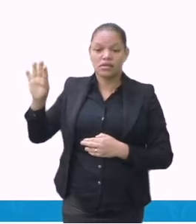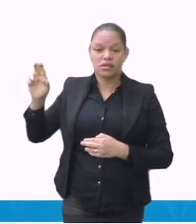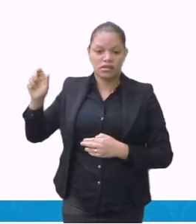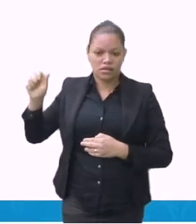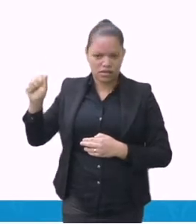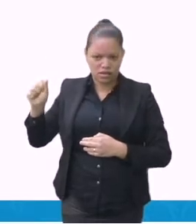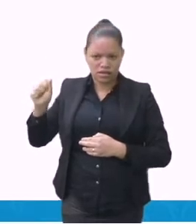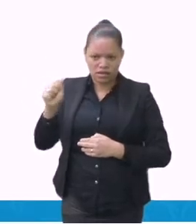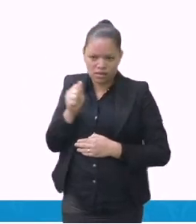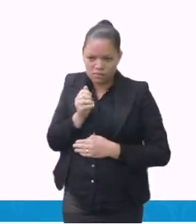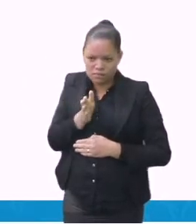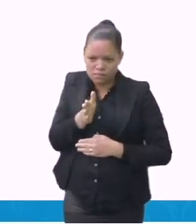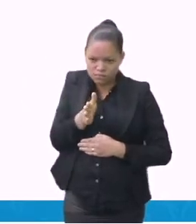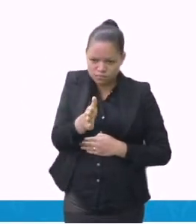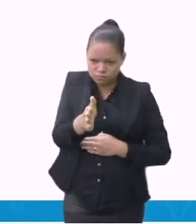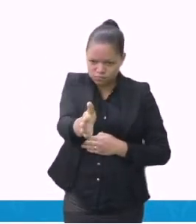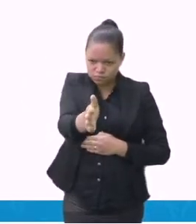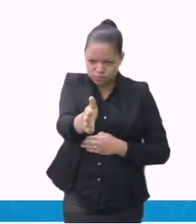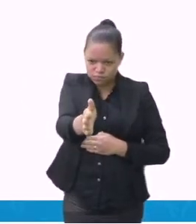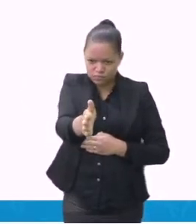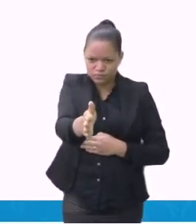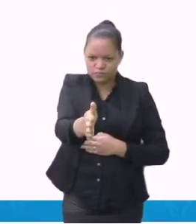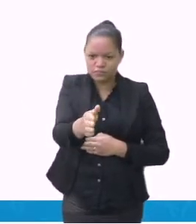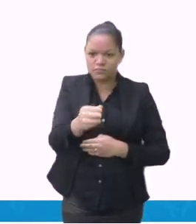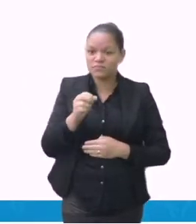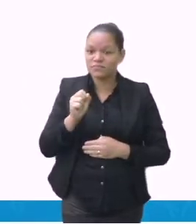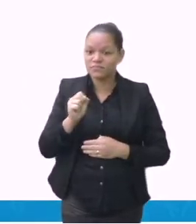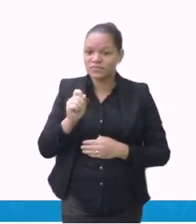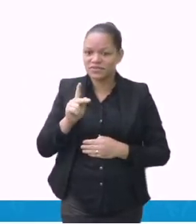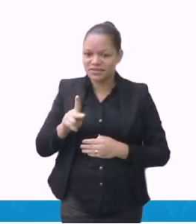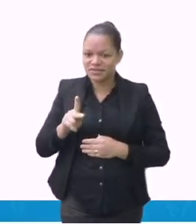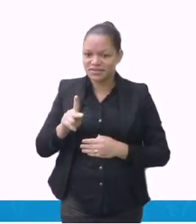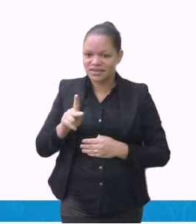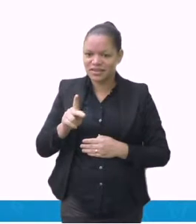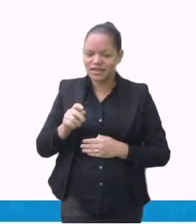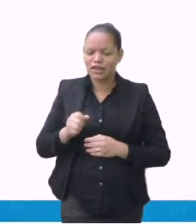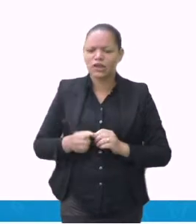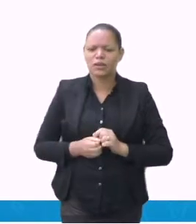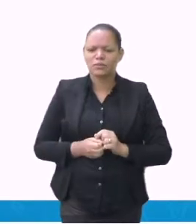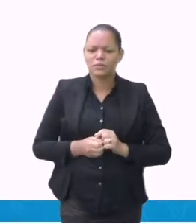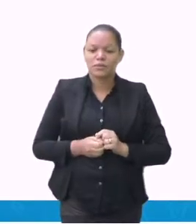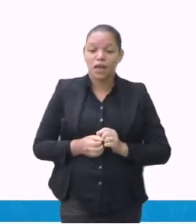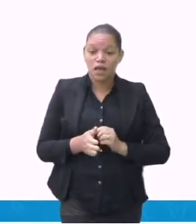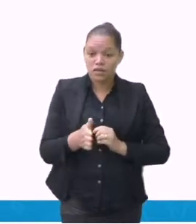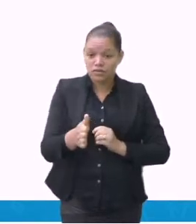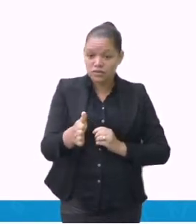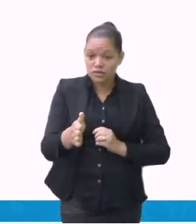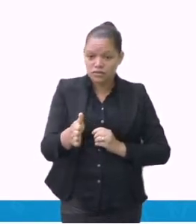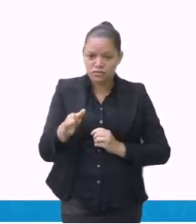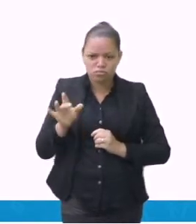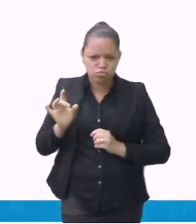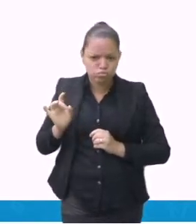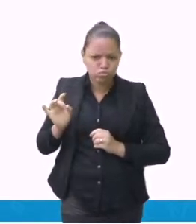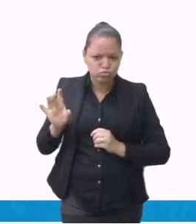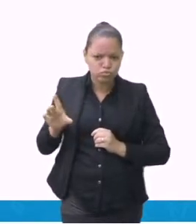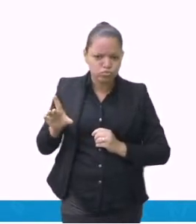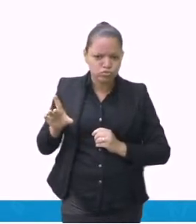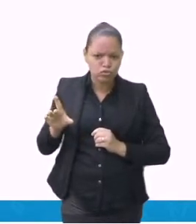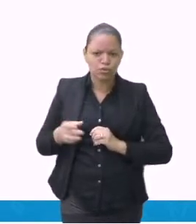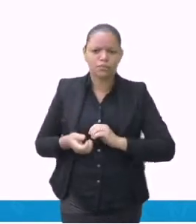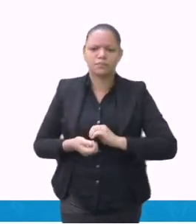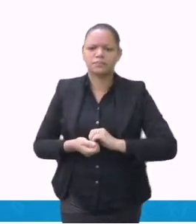linha infinita em apenas uma direção, representada por apenas uma